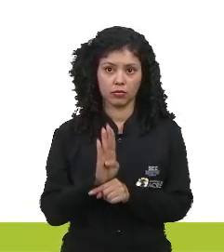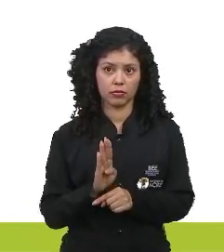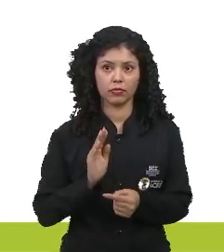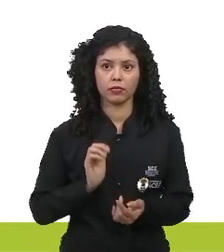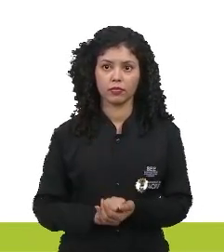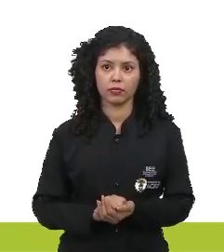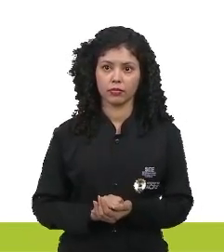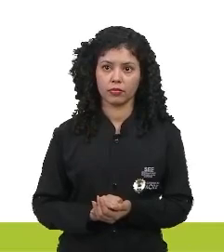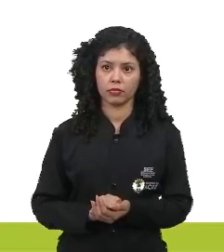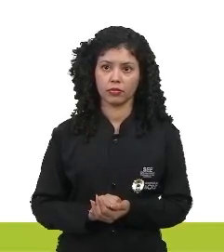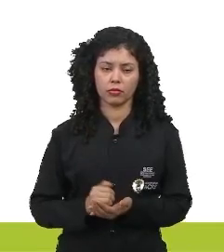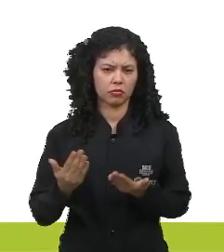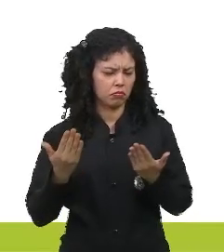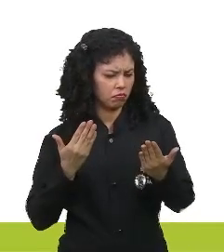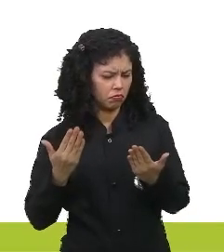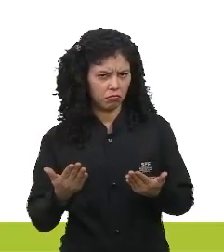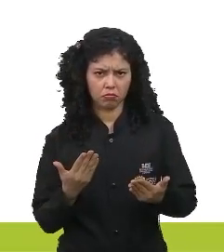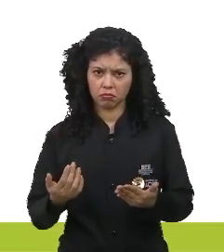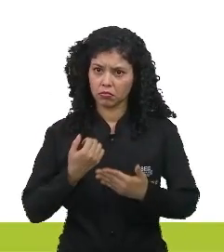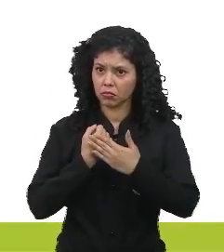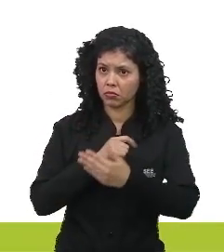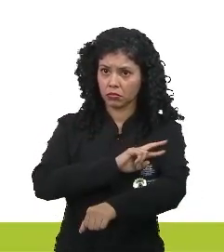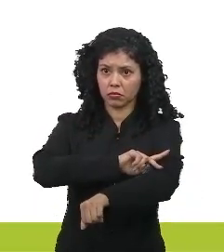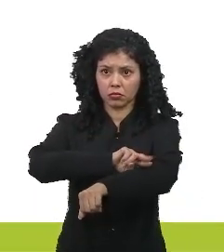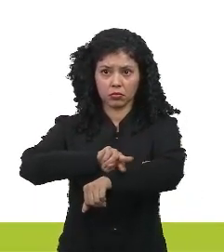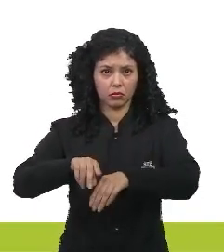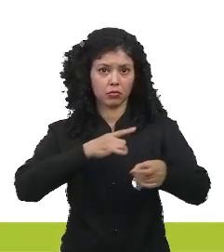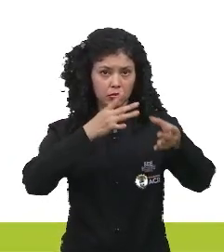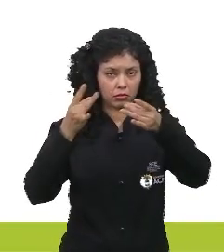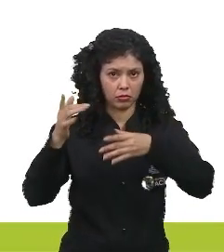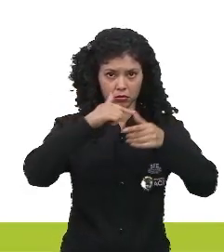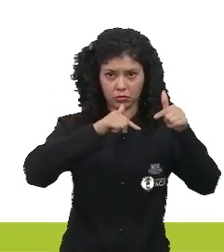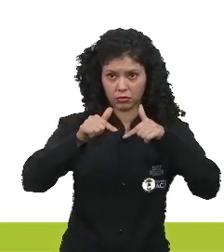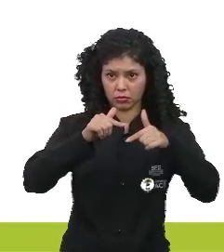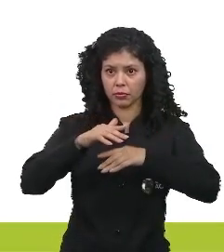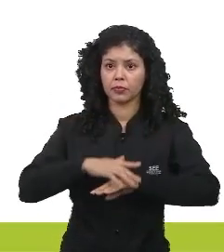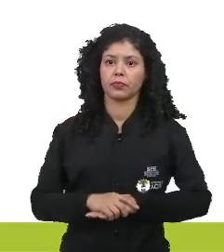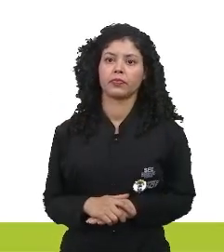B, equiparação racial no mercado de trabalho.